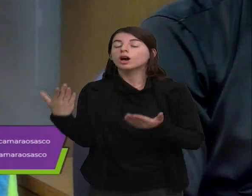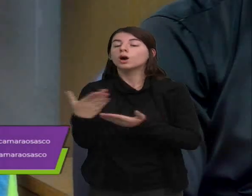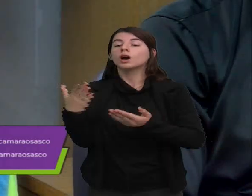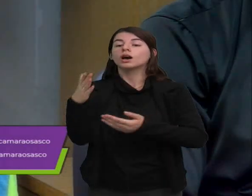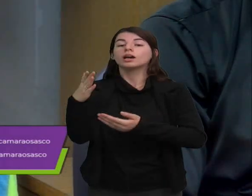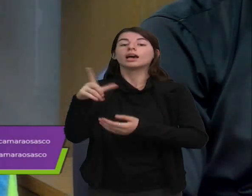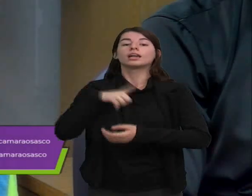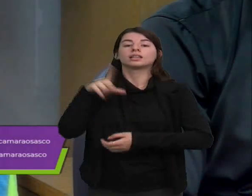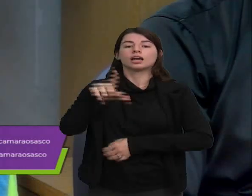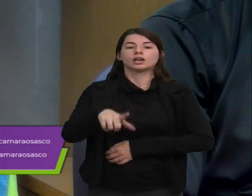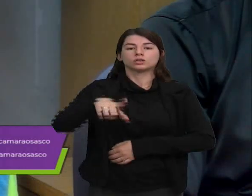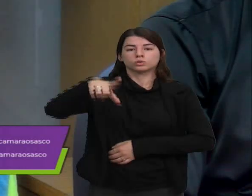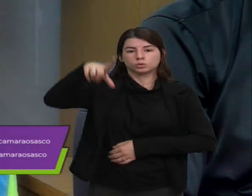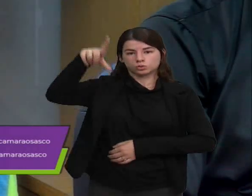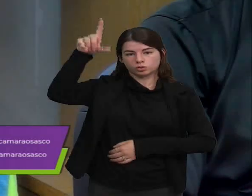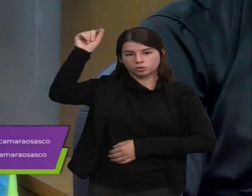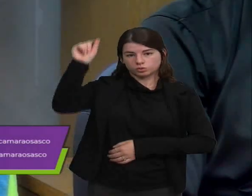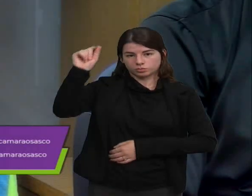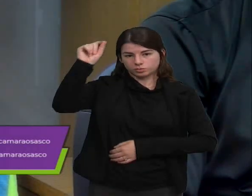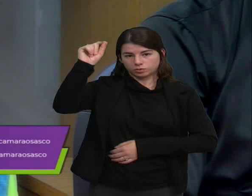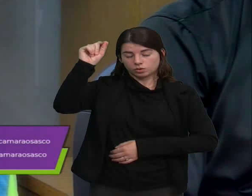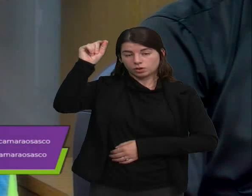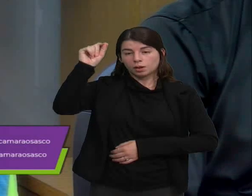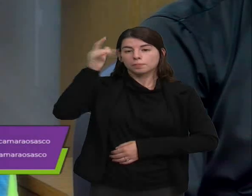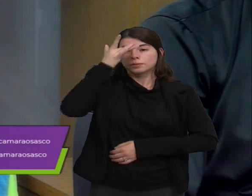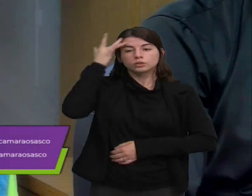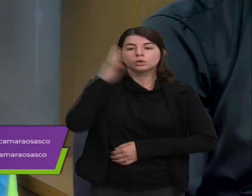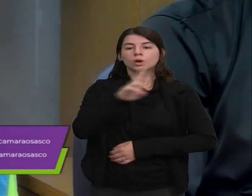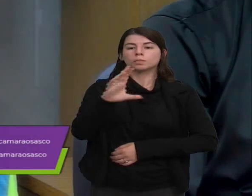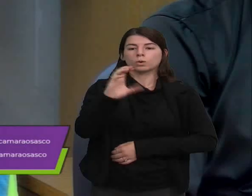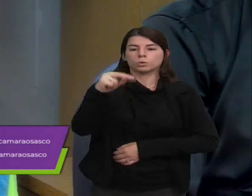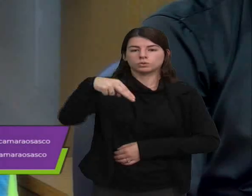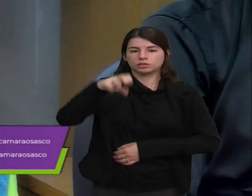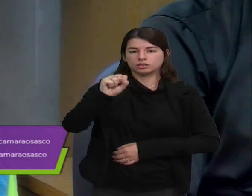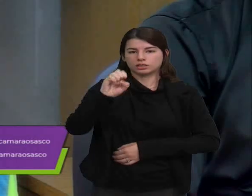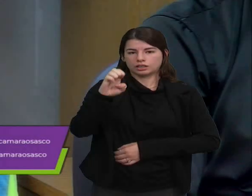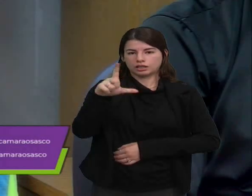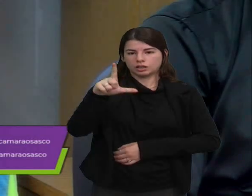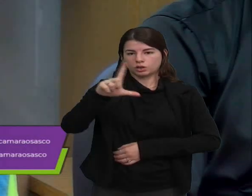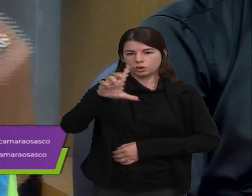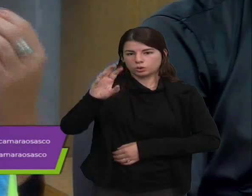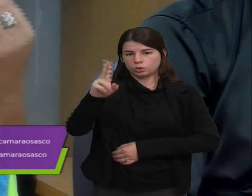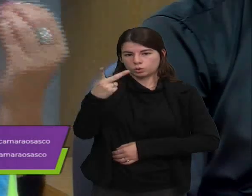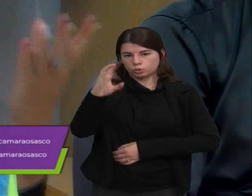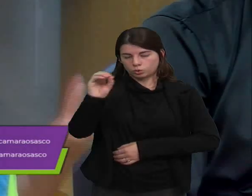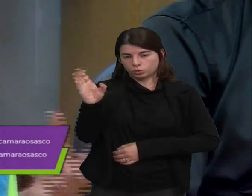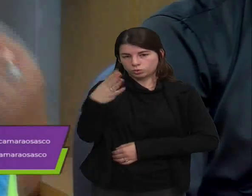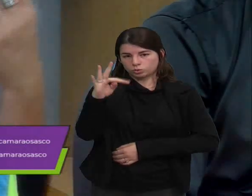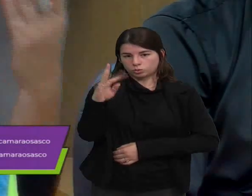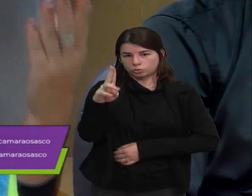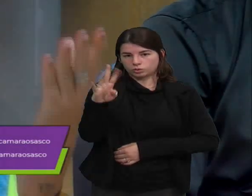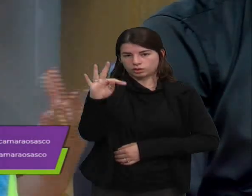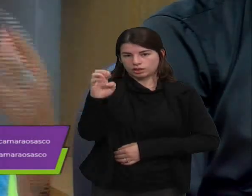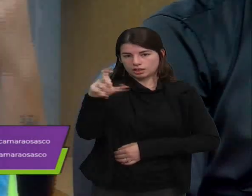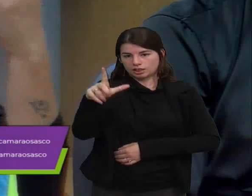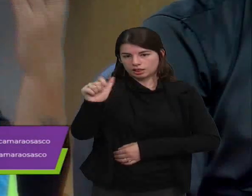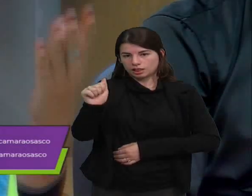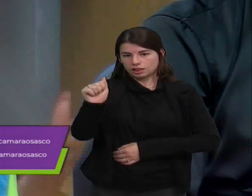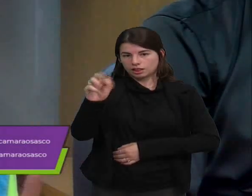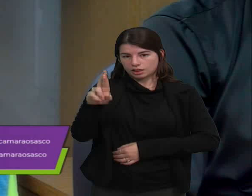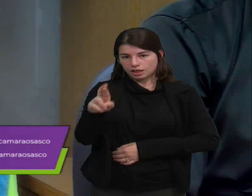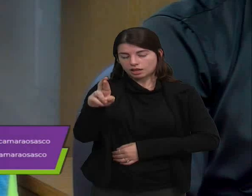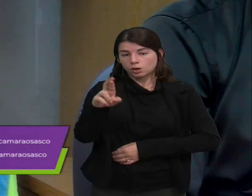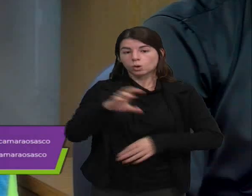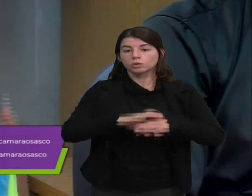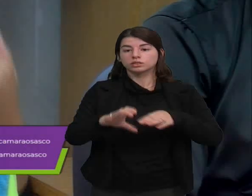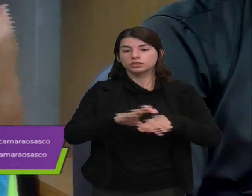municípios é muito importante que cada um cada uma vá todo mundo pode votar tem título de eleitor pode